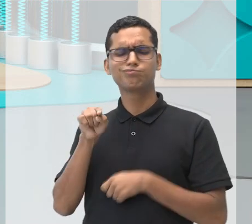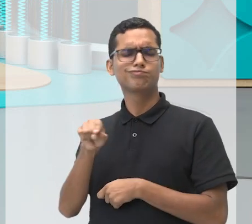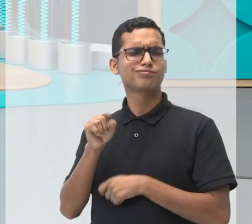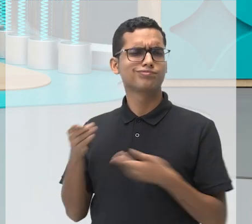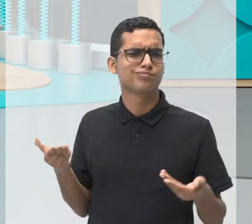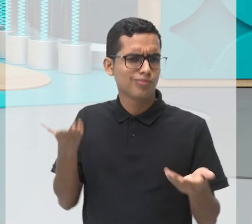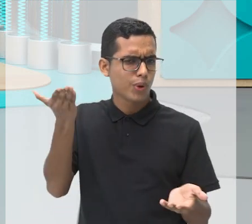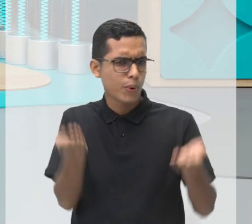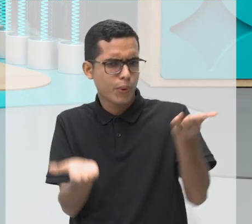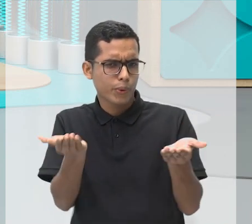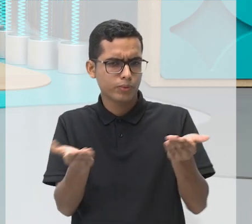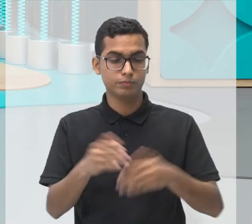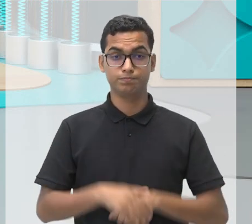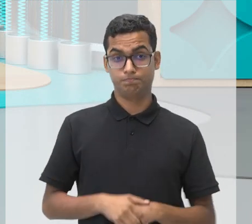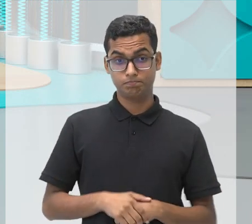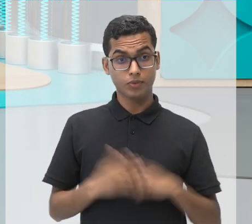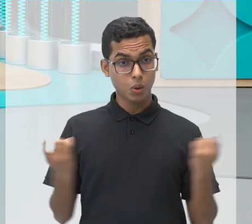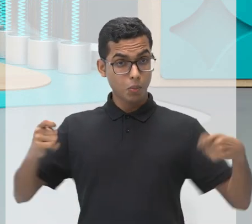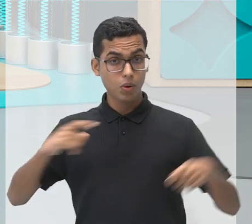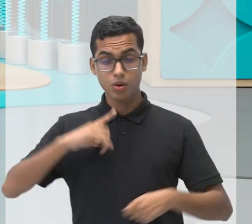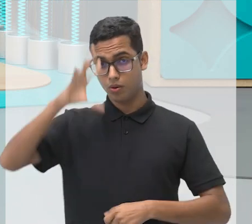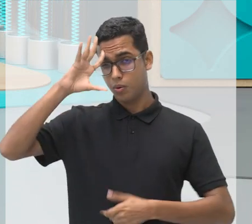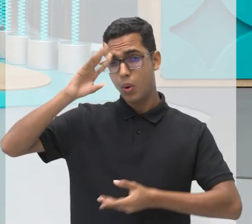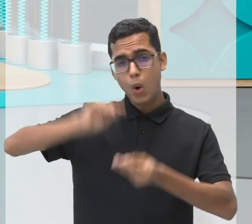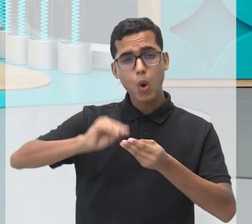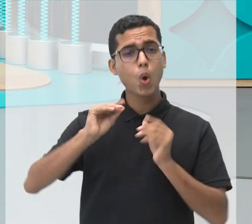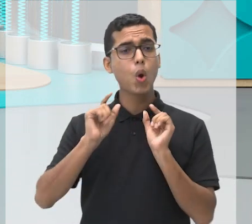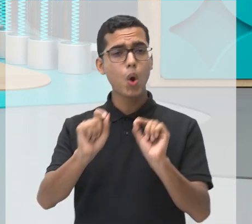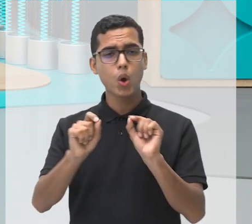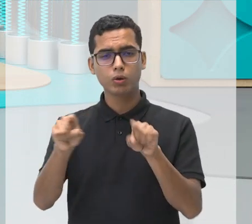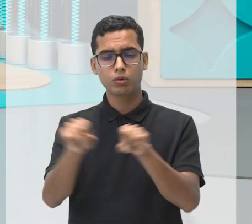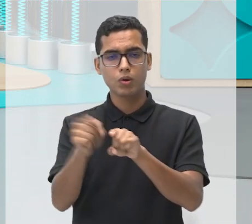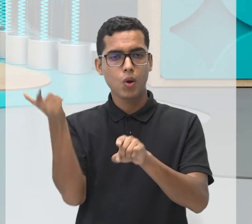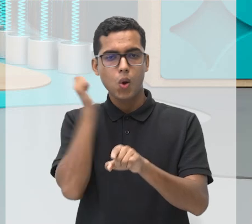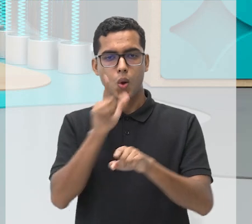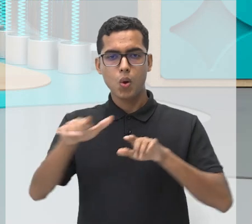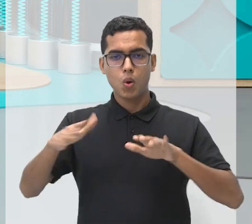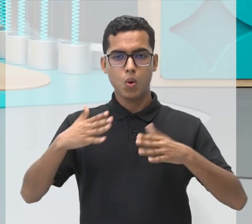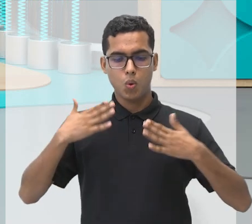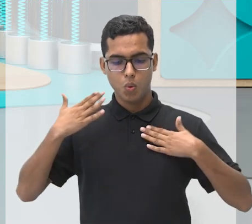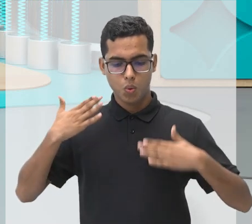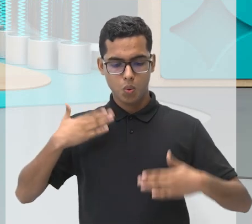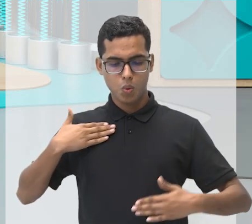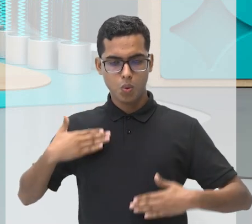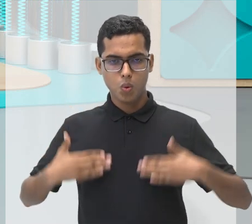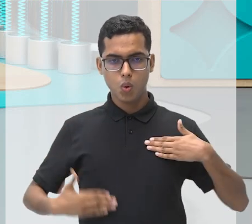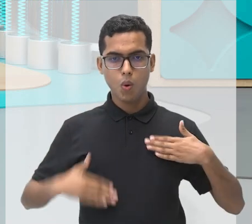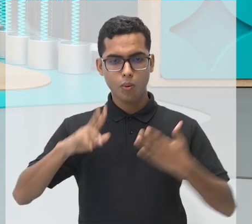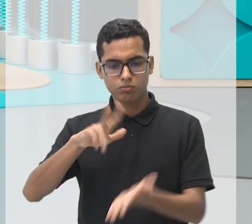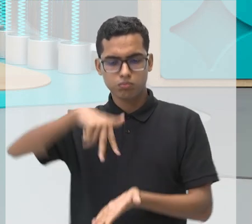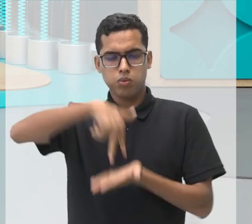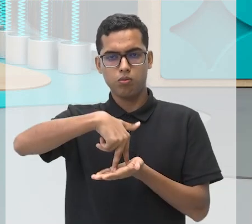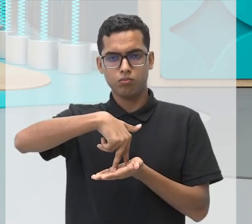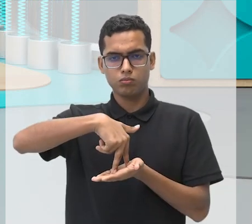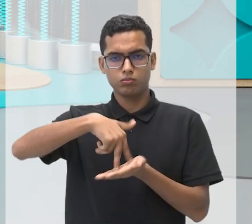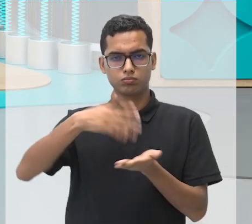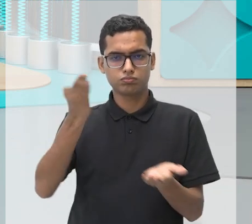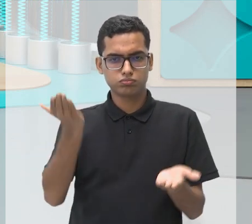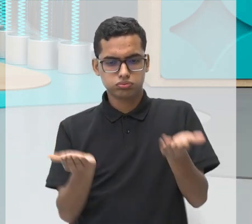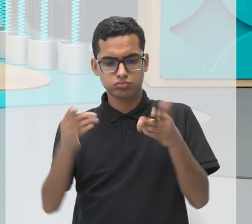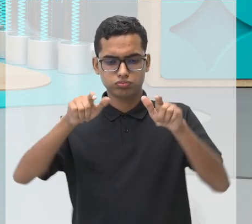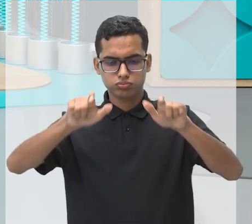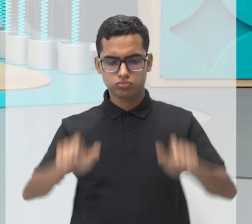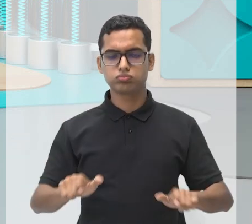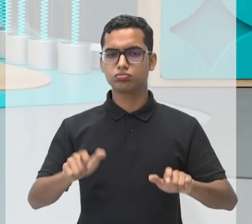capacidade pode ser entendido como a capacidade de manter o corpo estável, né, no